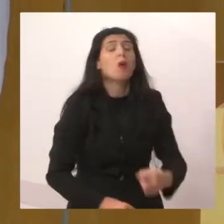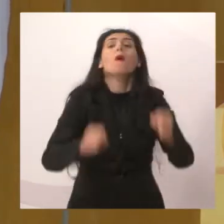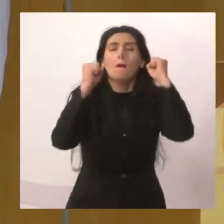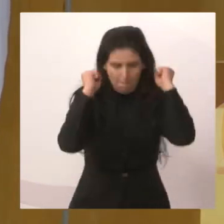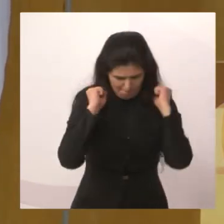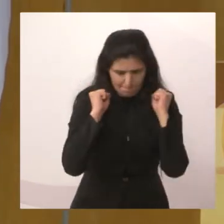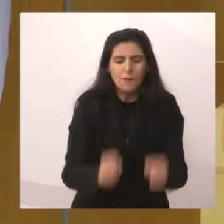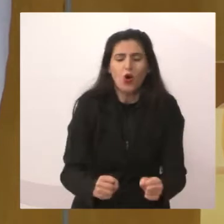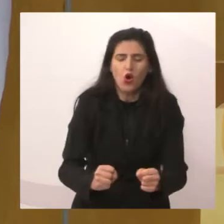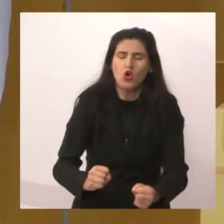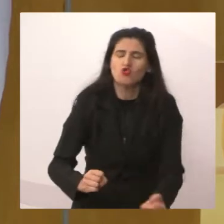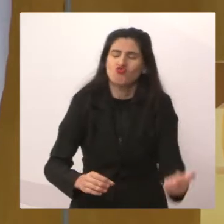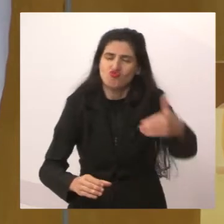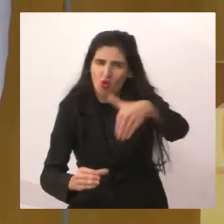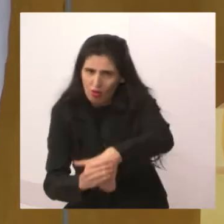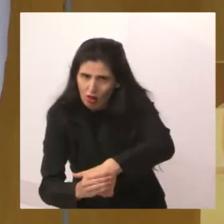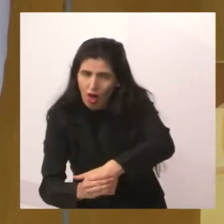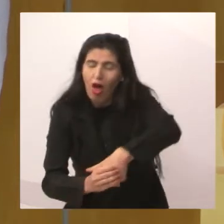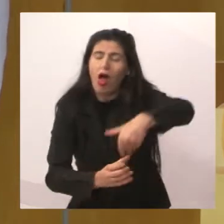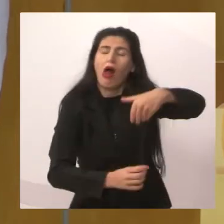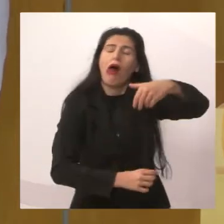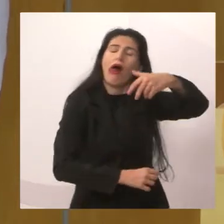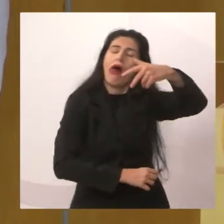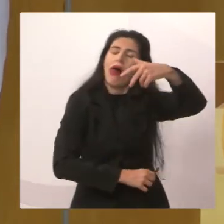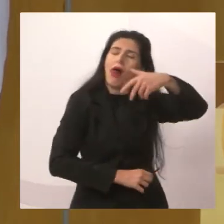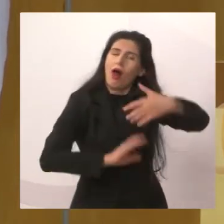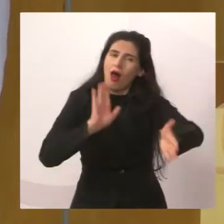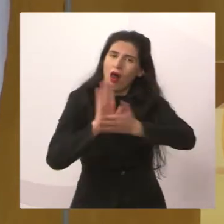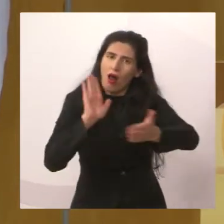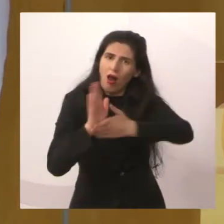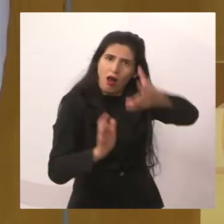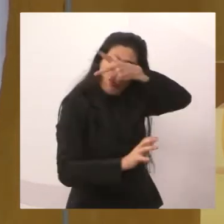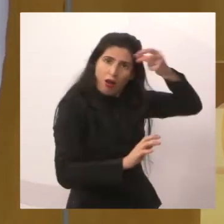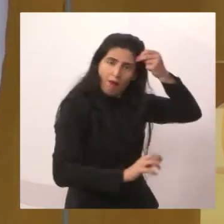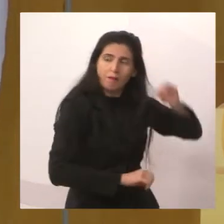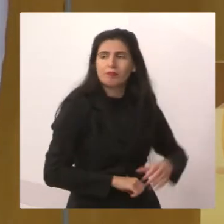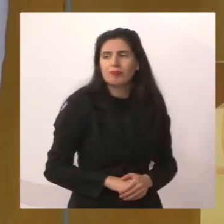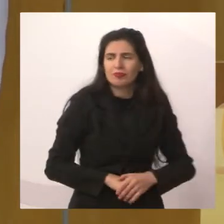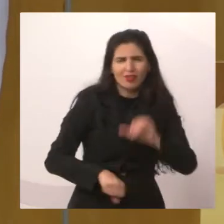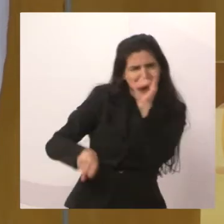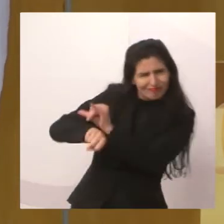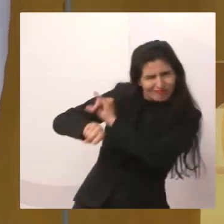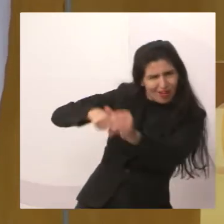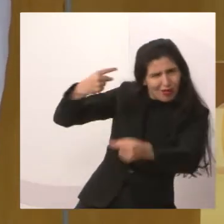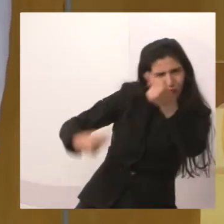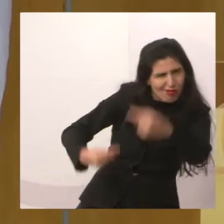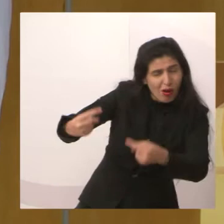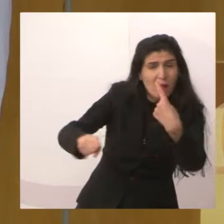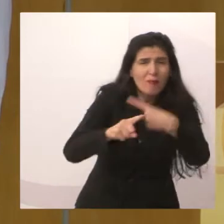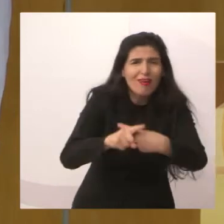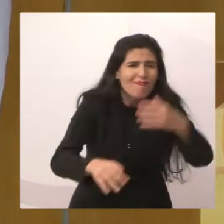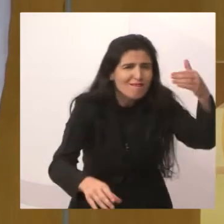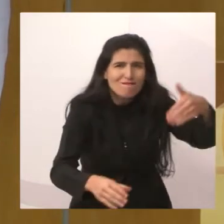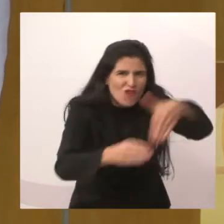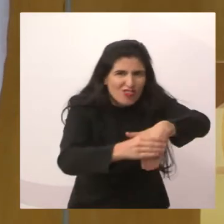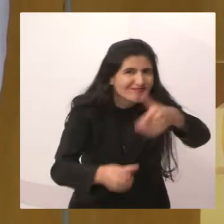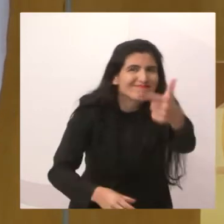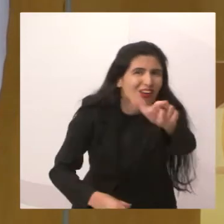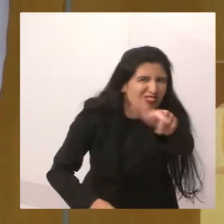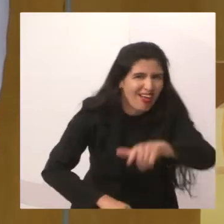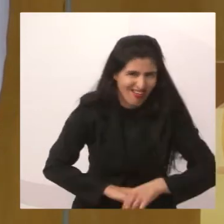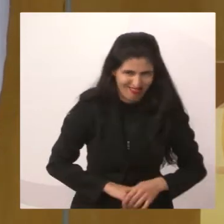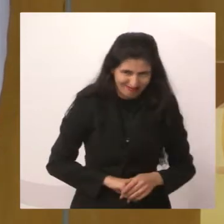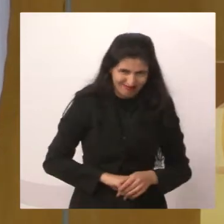na conta do prefeito. Por isso que foi manobra política. Por quê? Não houve votação, só